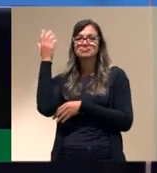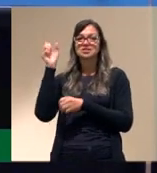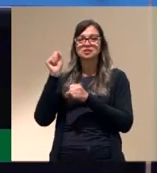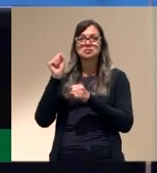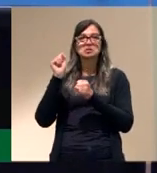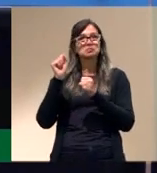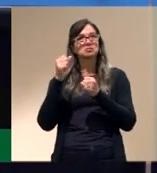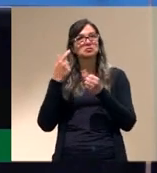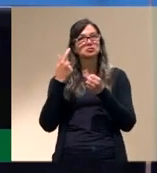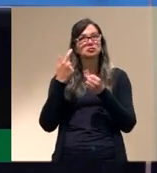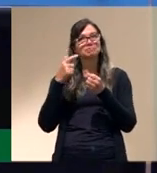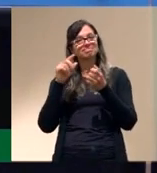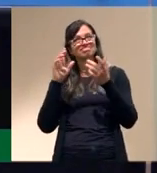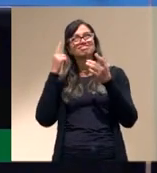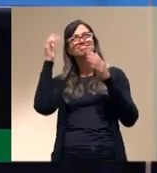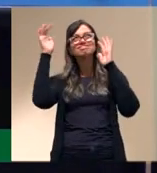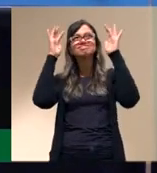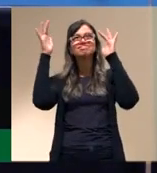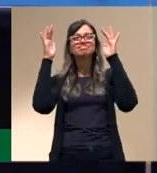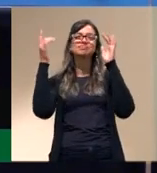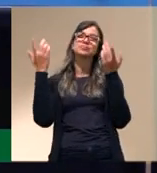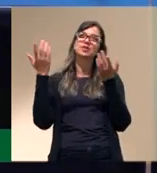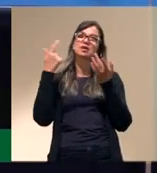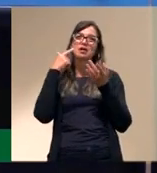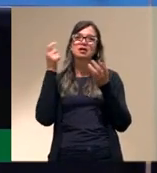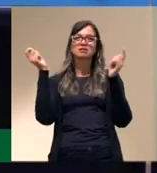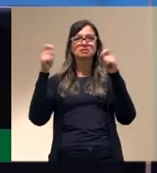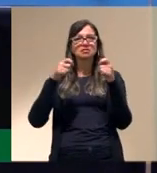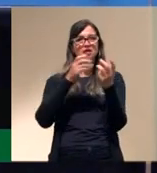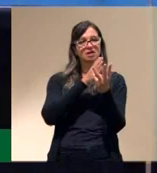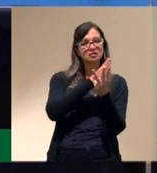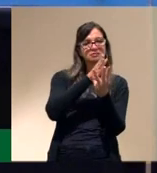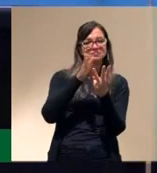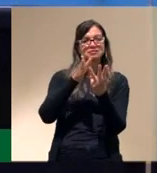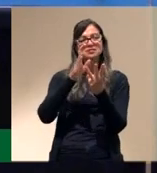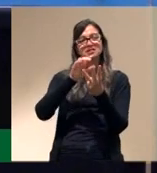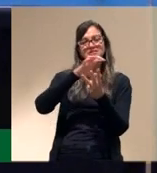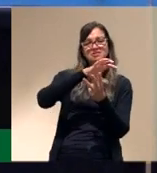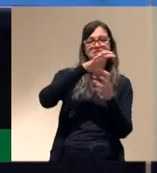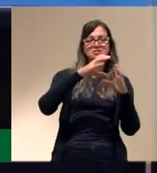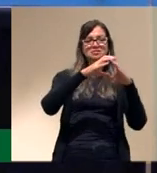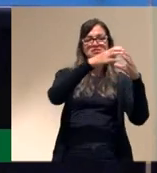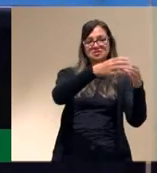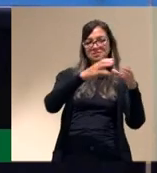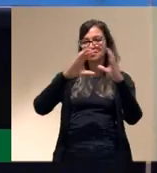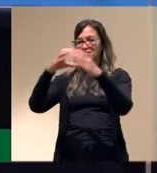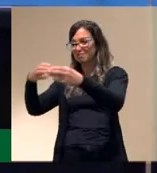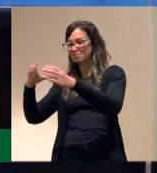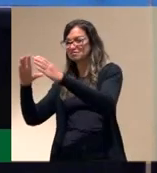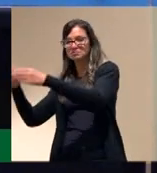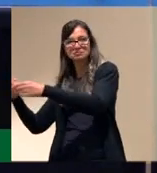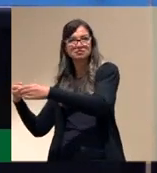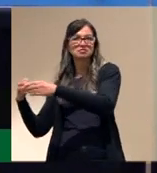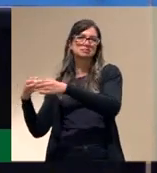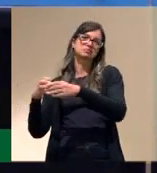né, nesse engodo de trabalhar separadamente essas três caixinhas. Então, a